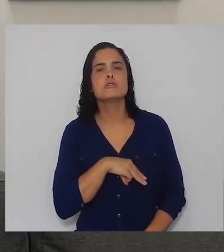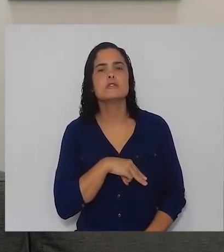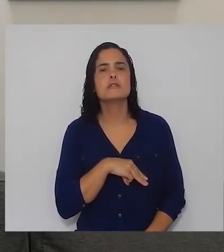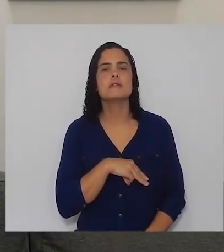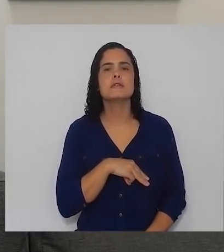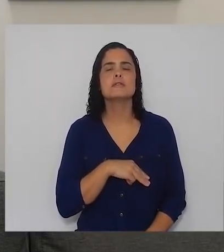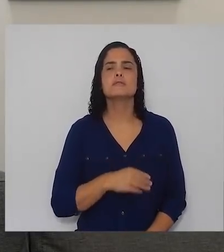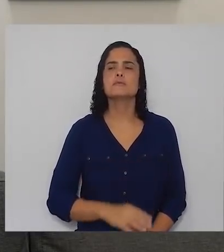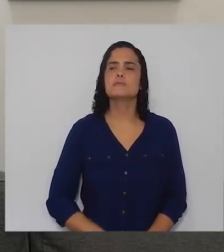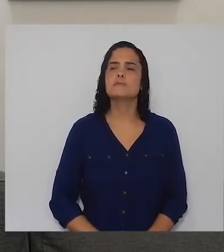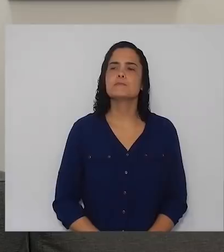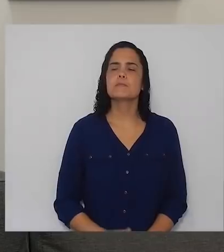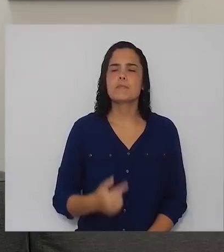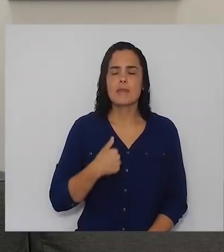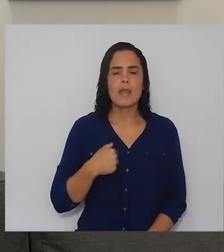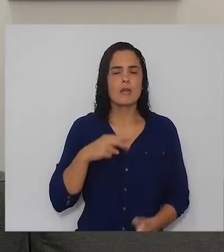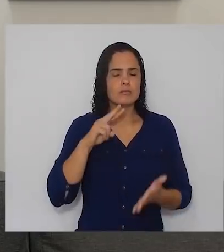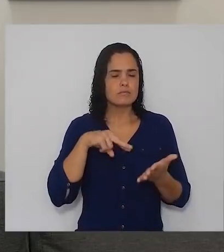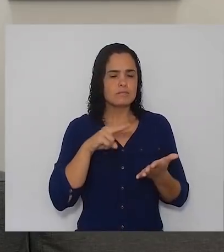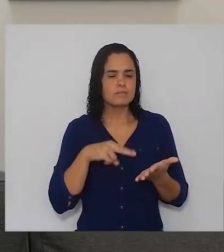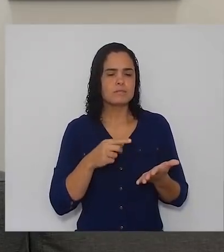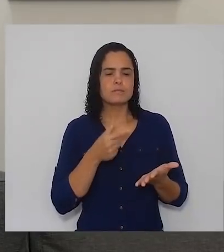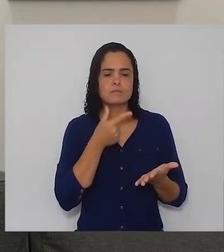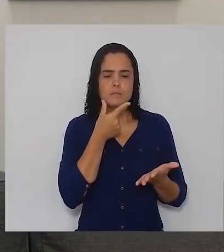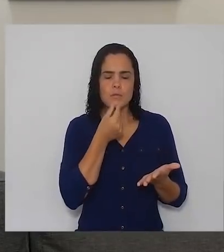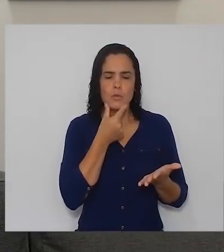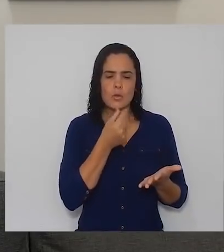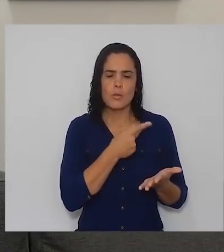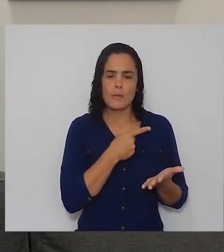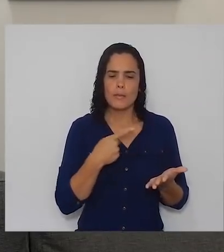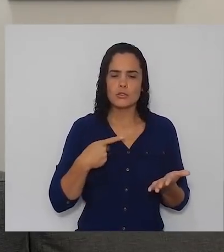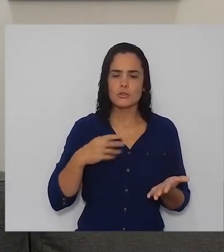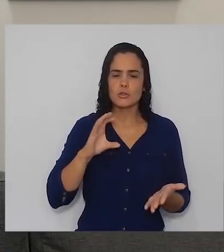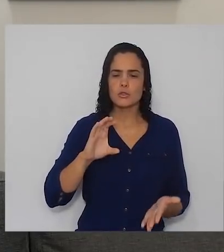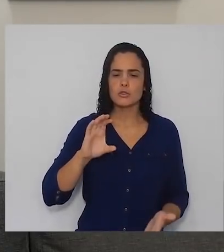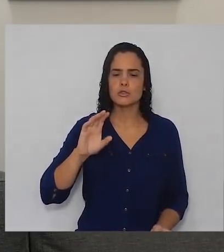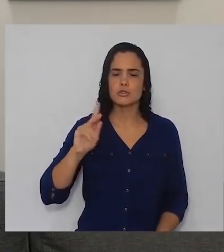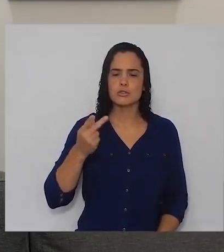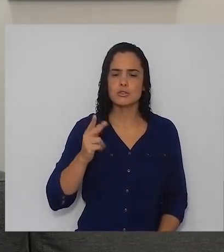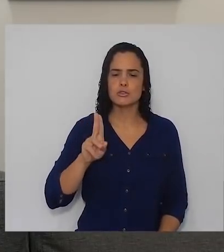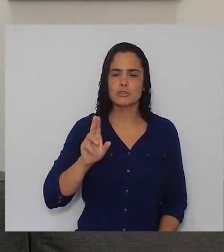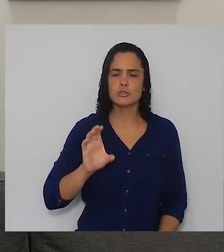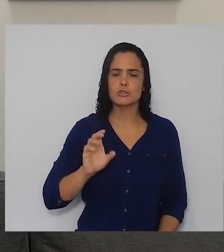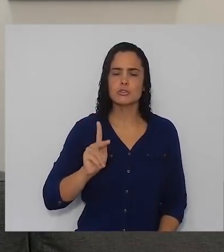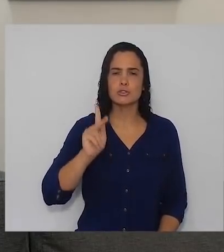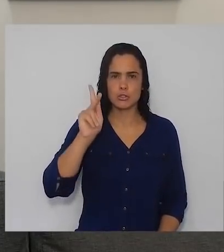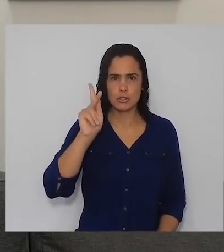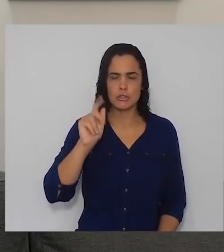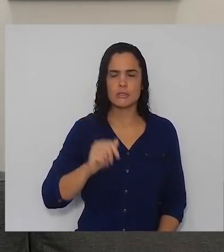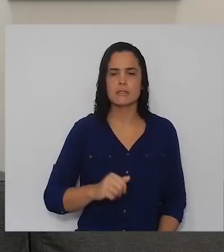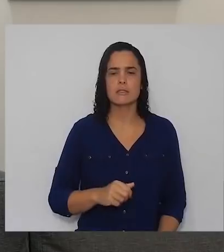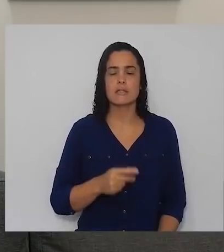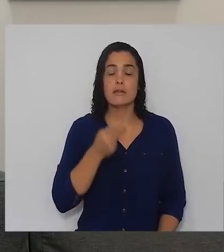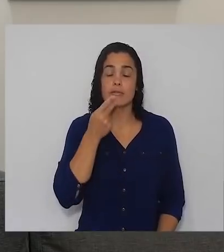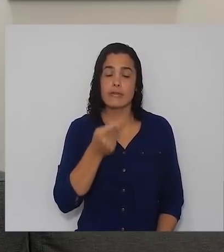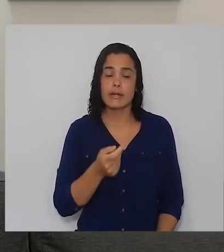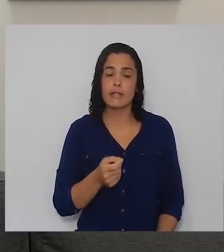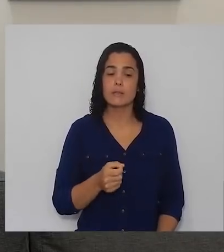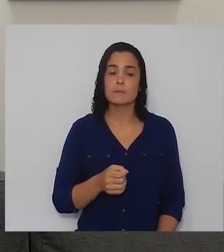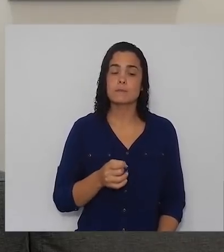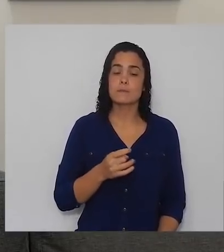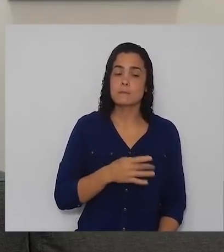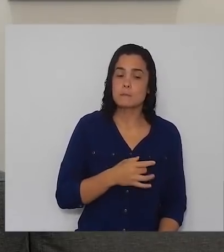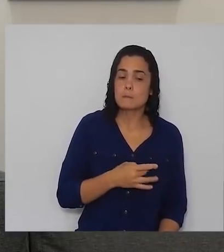eu sigo nas redes sociais, o pastor Chuck Lawless, e ele fala justamente isso. Ele tem um grande temor de que depois